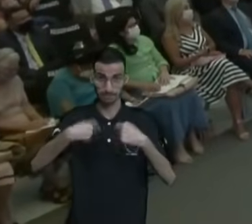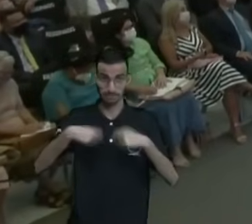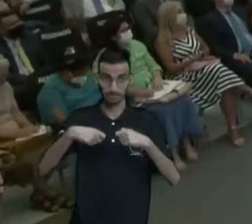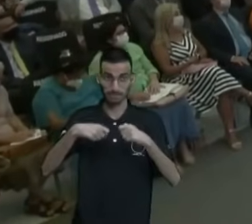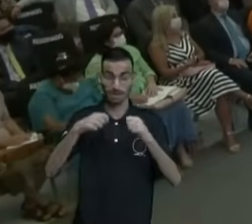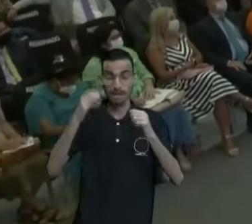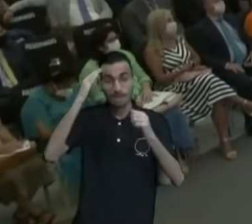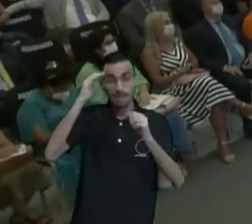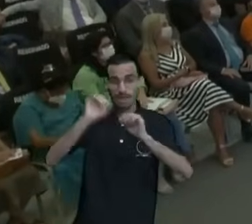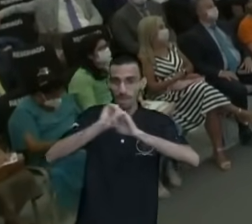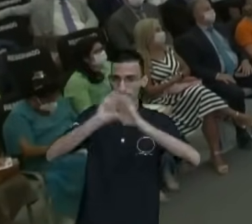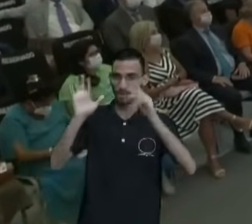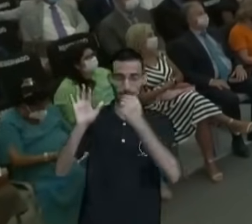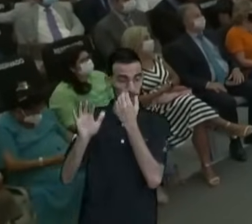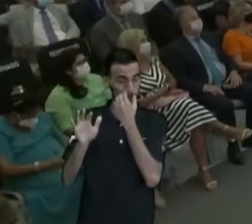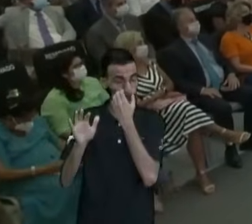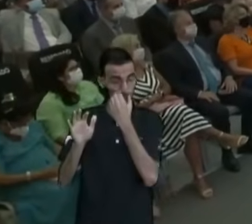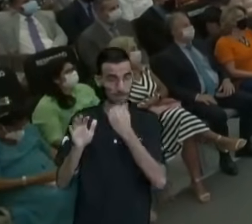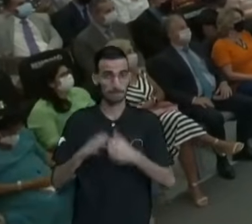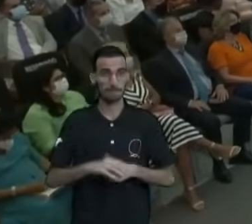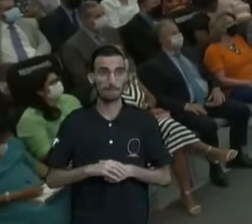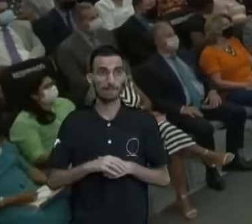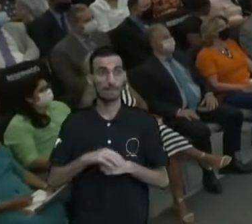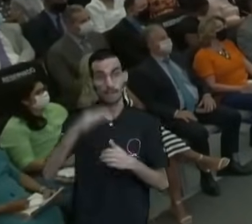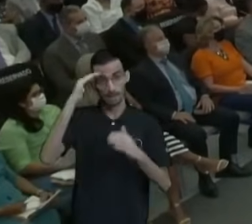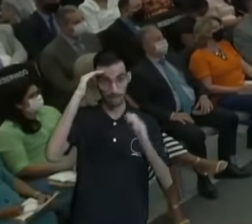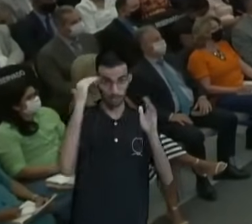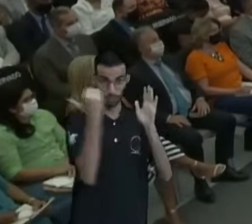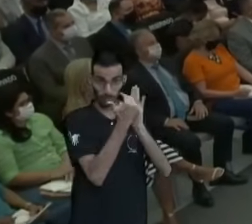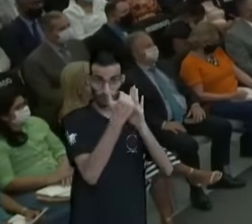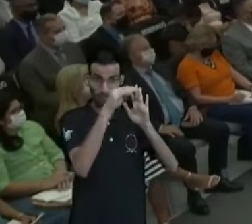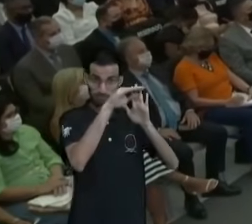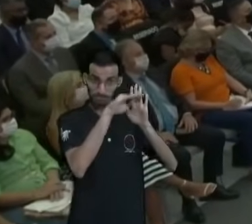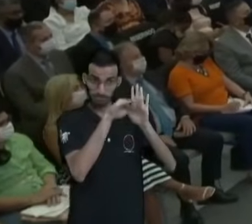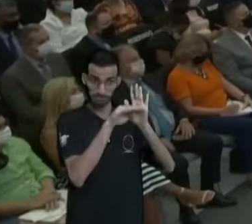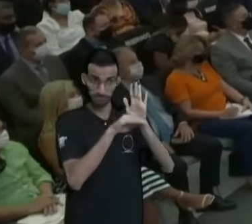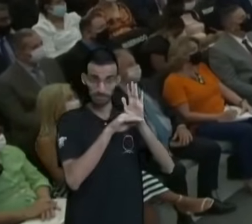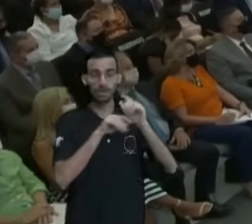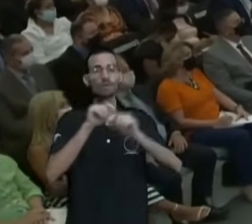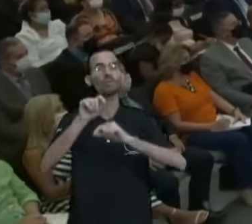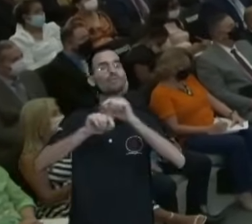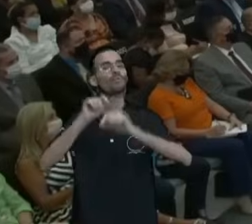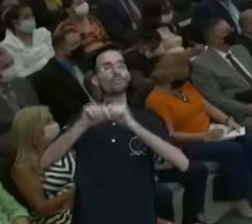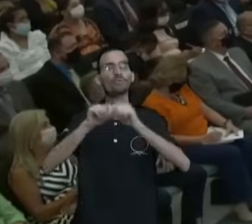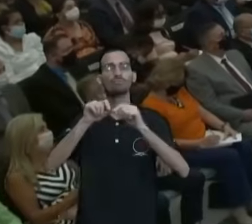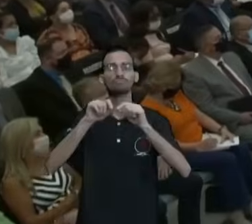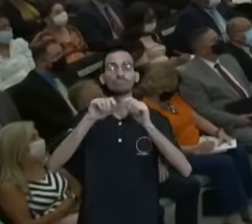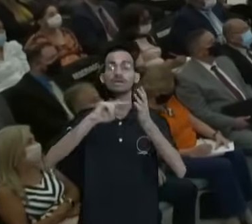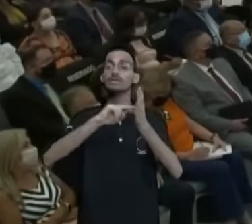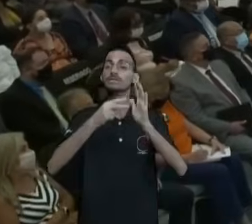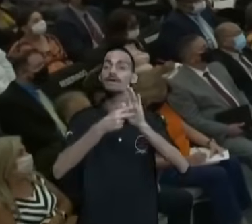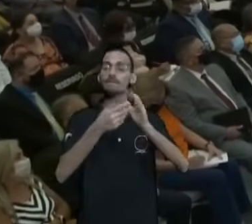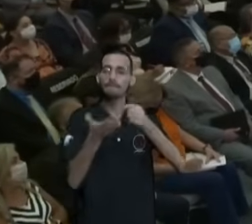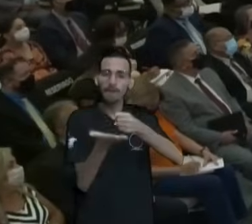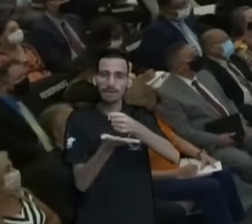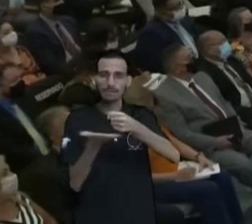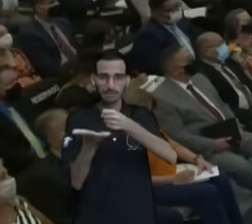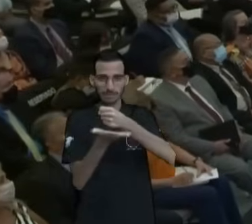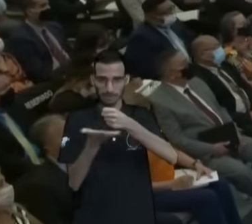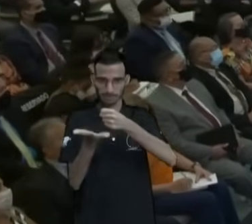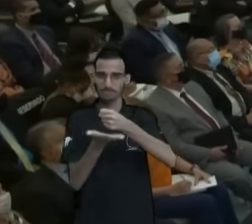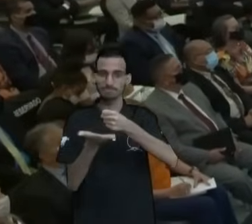isso princípios são os fundamentos a sustentação das